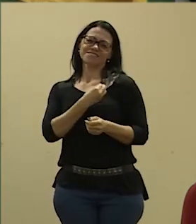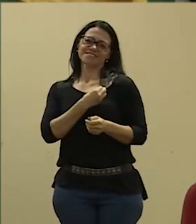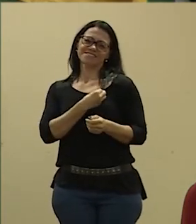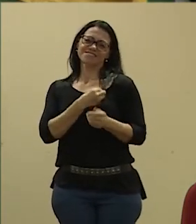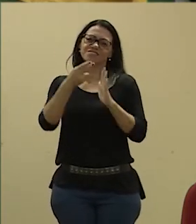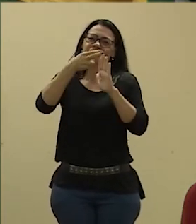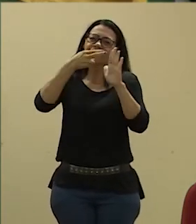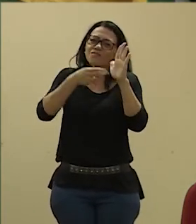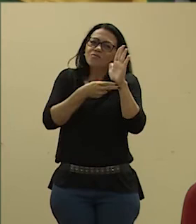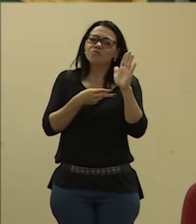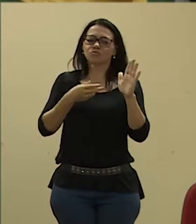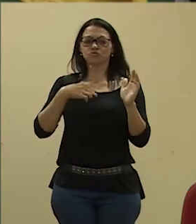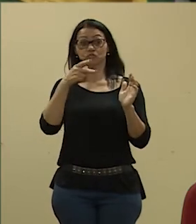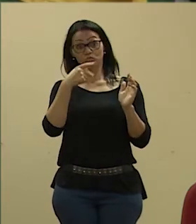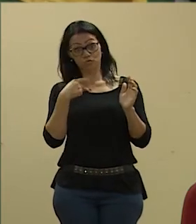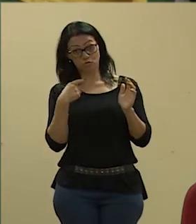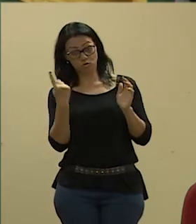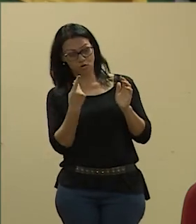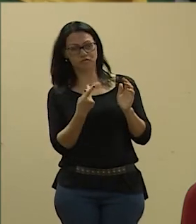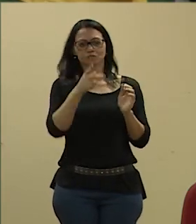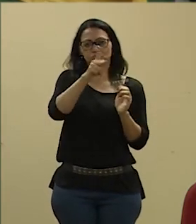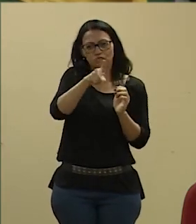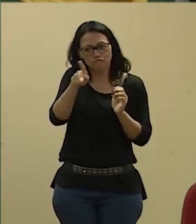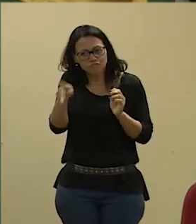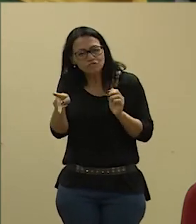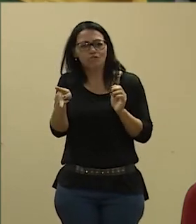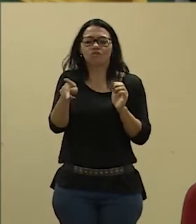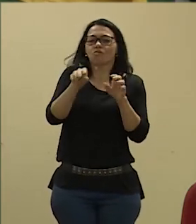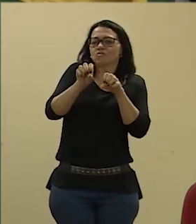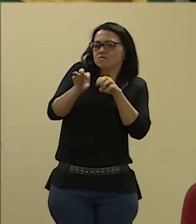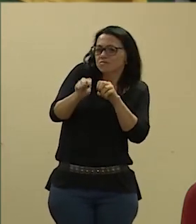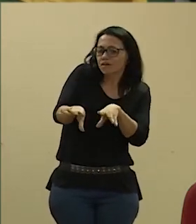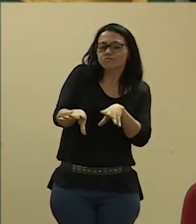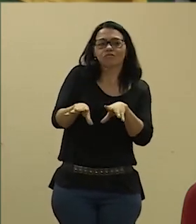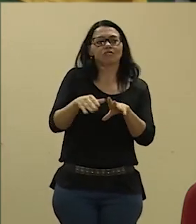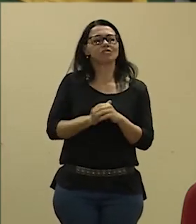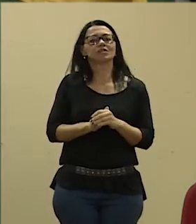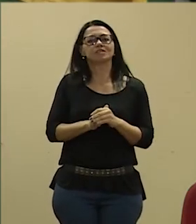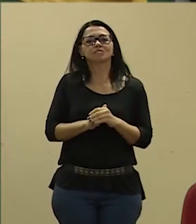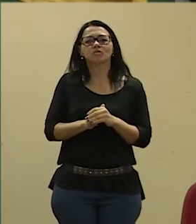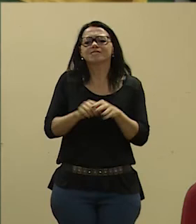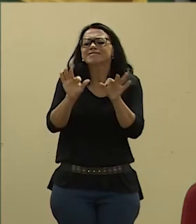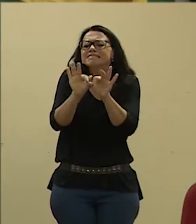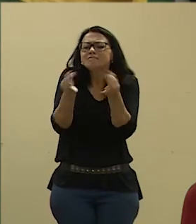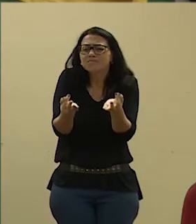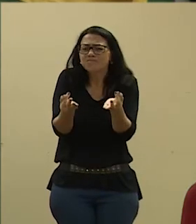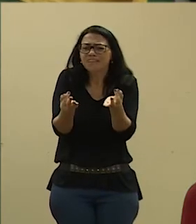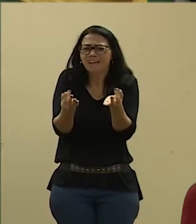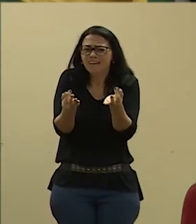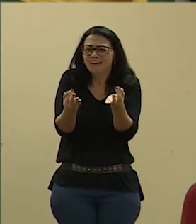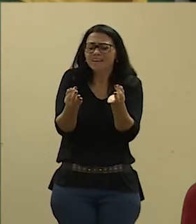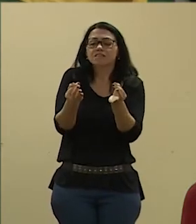é educadores né que a gente pode fazer de uma forma mais simplificada né e mas sem com